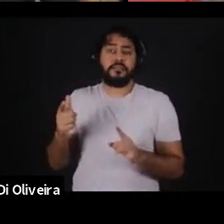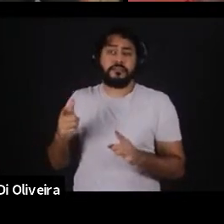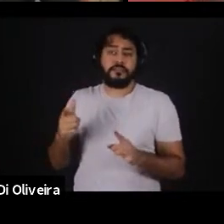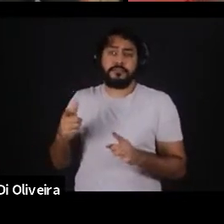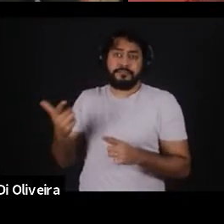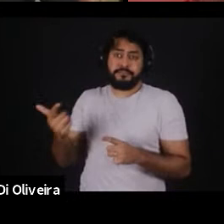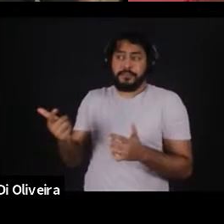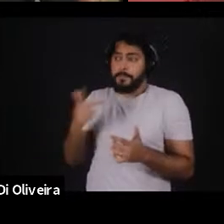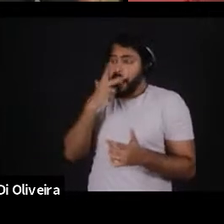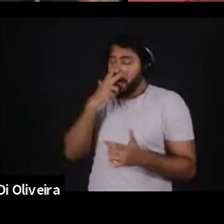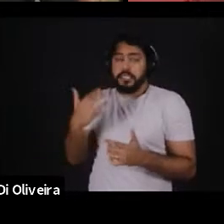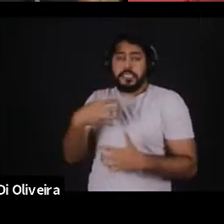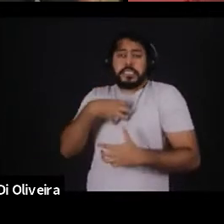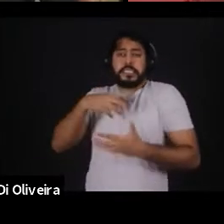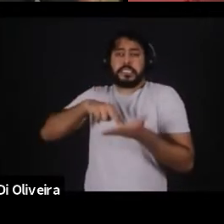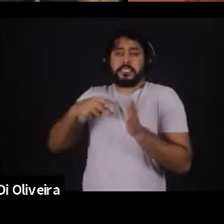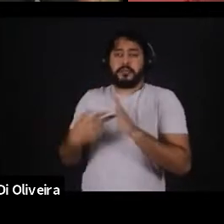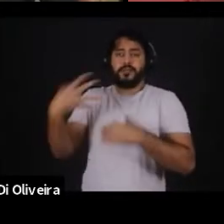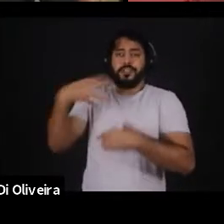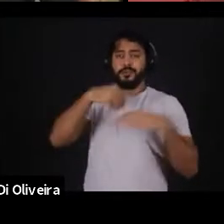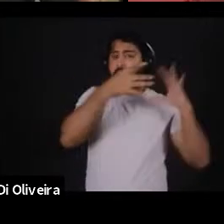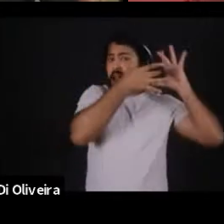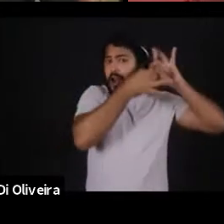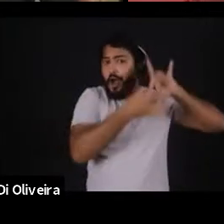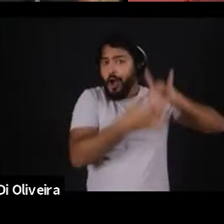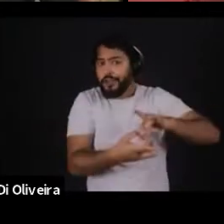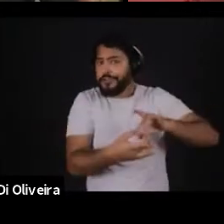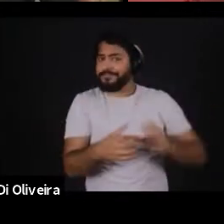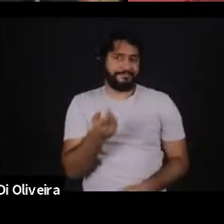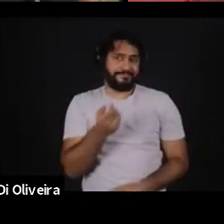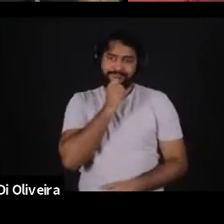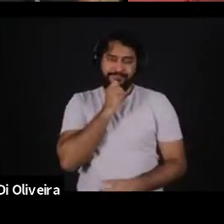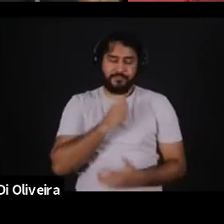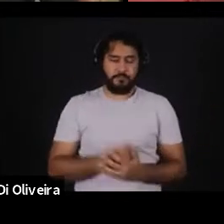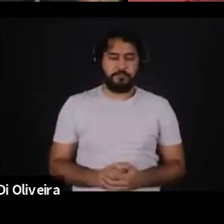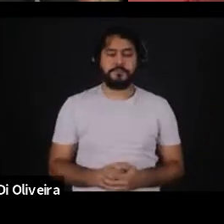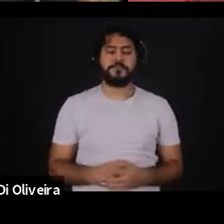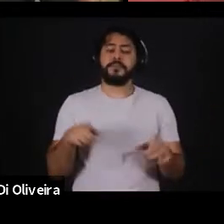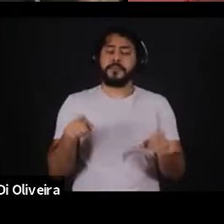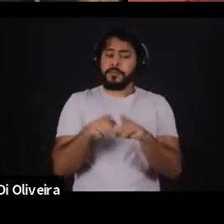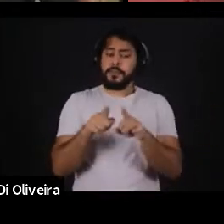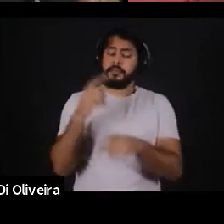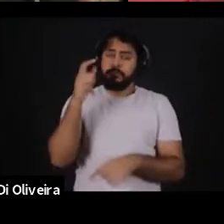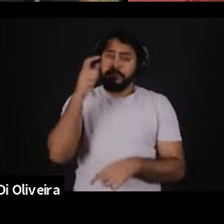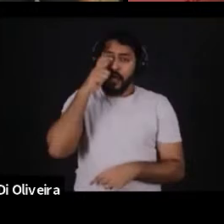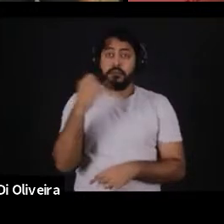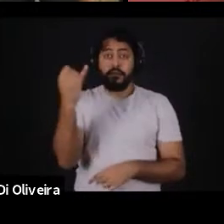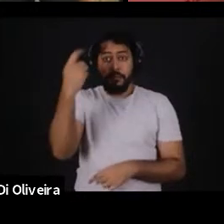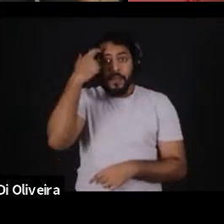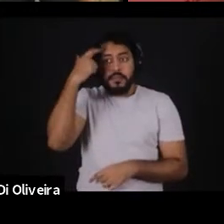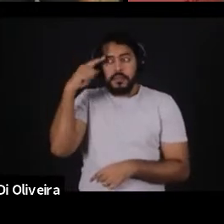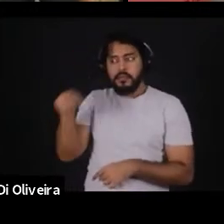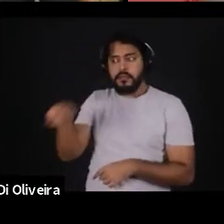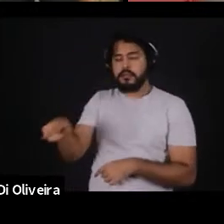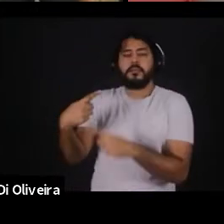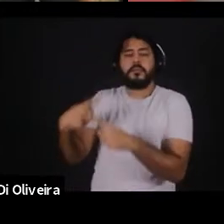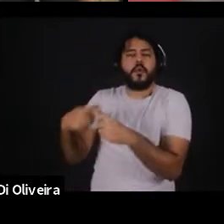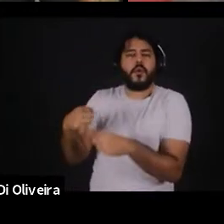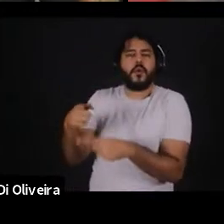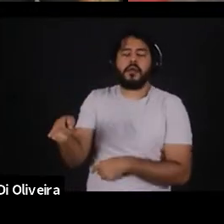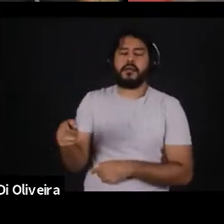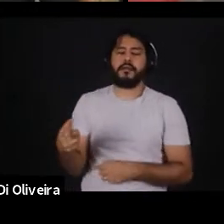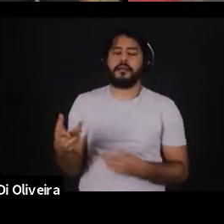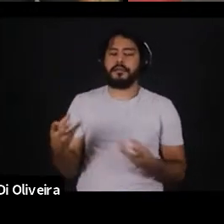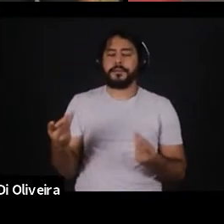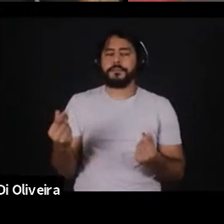ela não faz sentido dentro desse pensamento. E para a gente era interessante pensar nisso porque a diferença